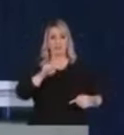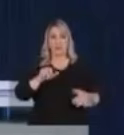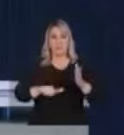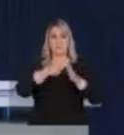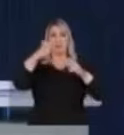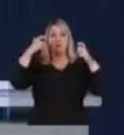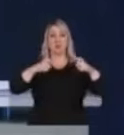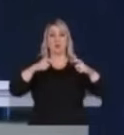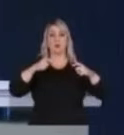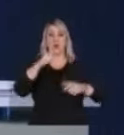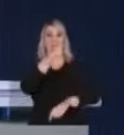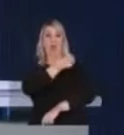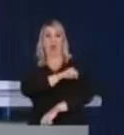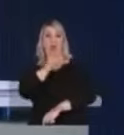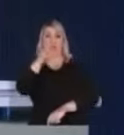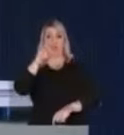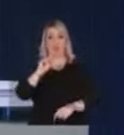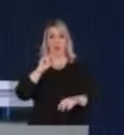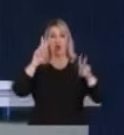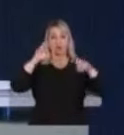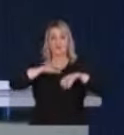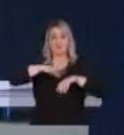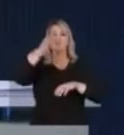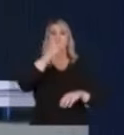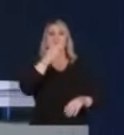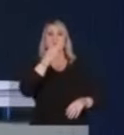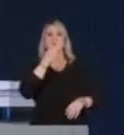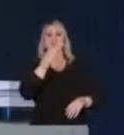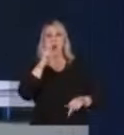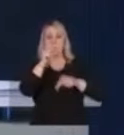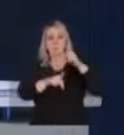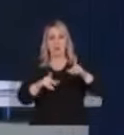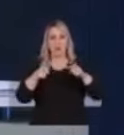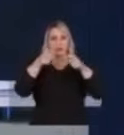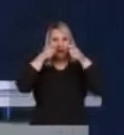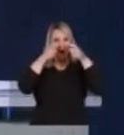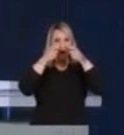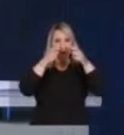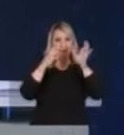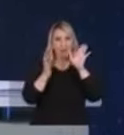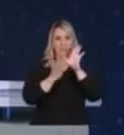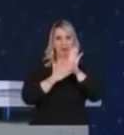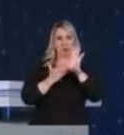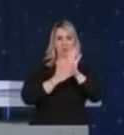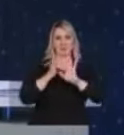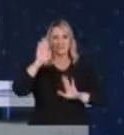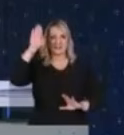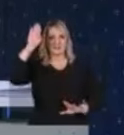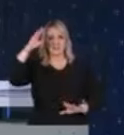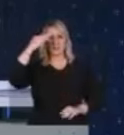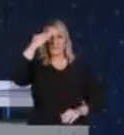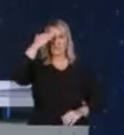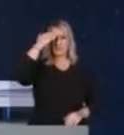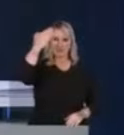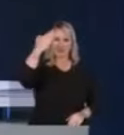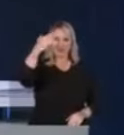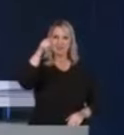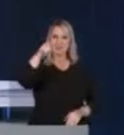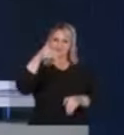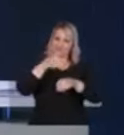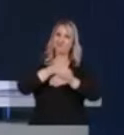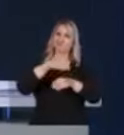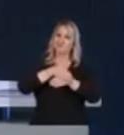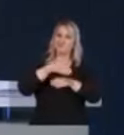Rio de Janeiro somos o assunto mais comentado a população prestando atenção às propostas dos candidatos obrigada também pela sua